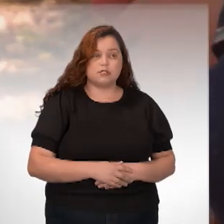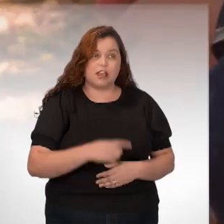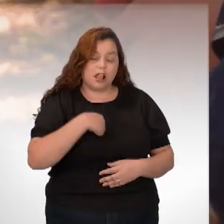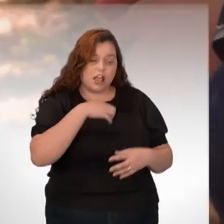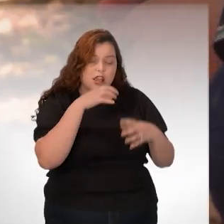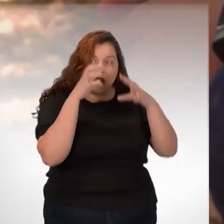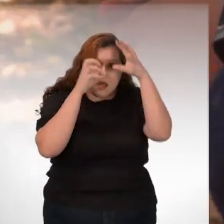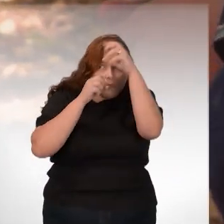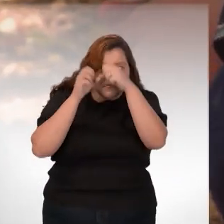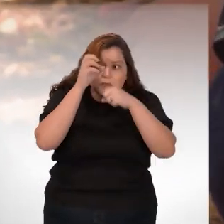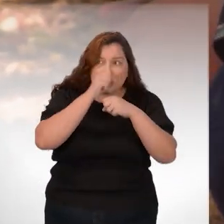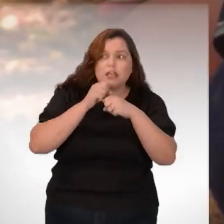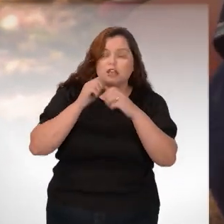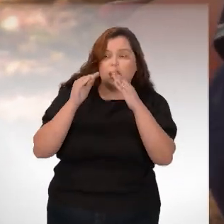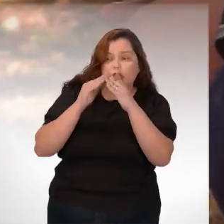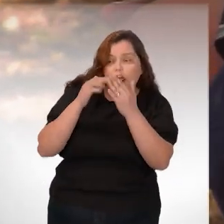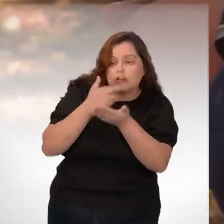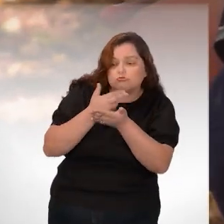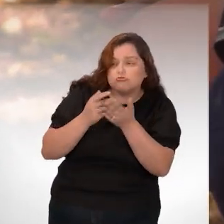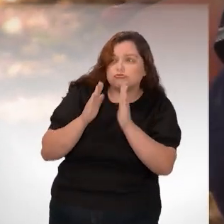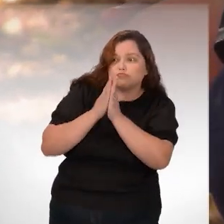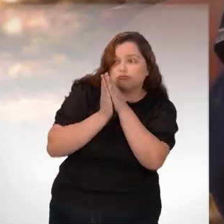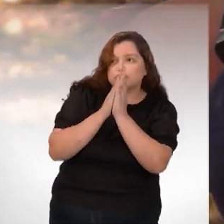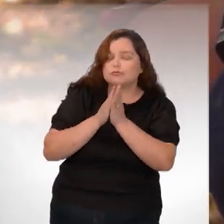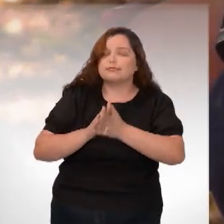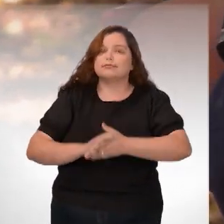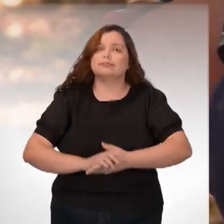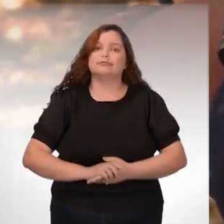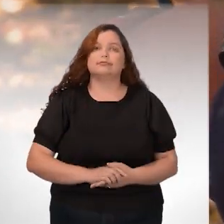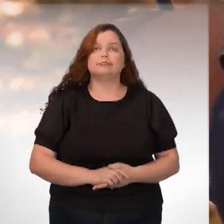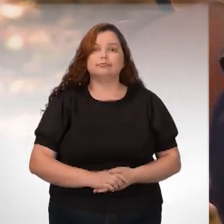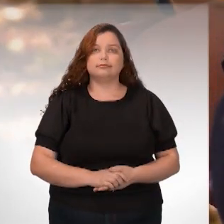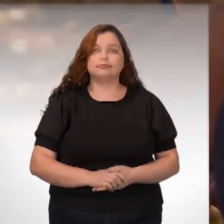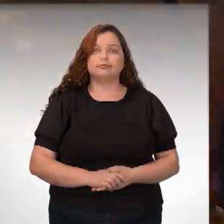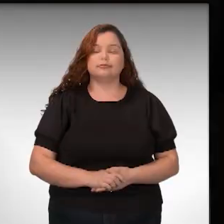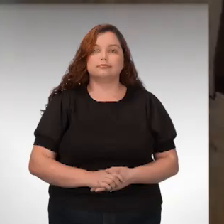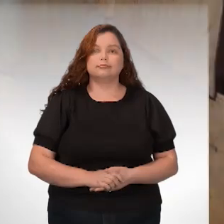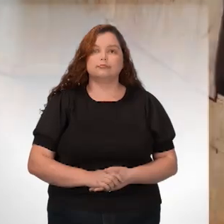aprender a fazer casinha, bonequinho.